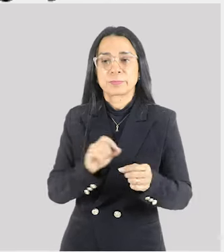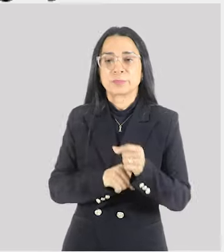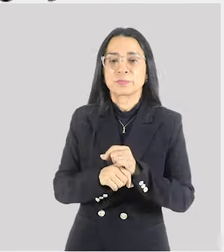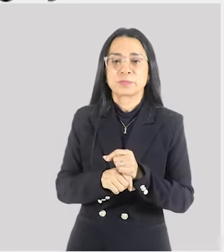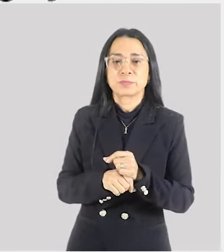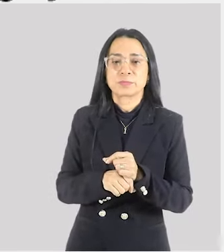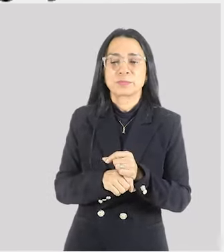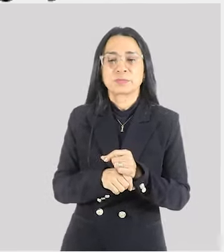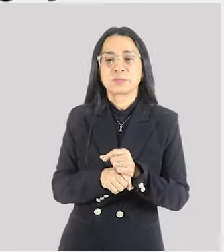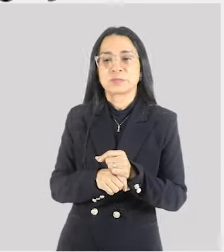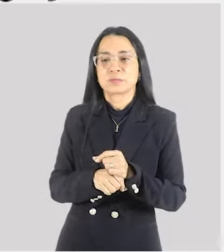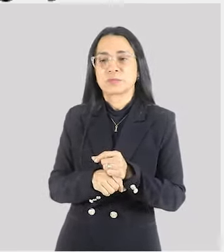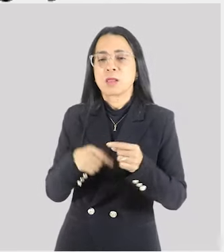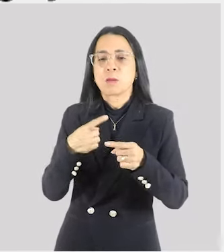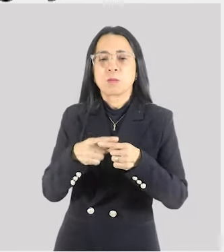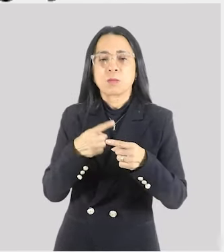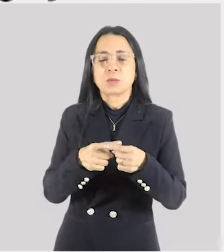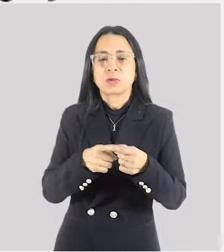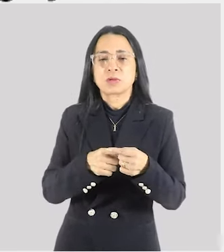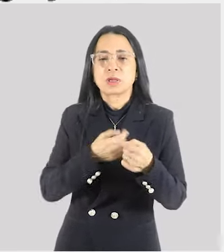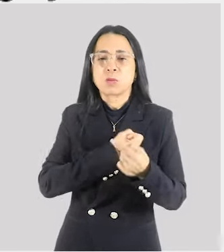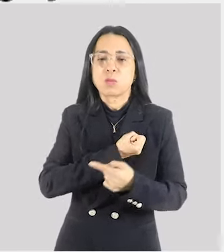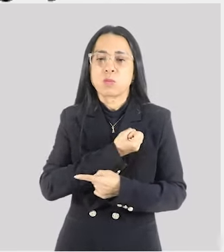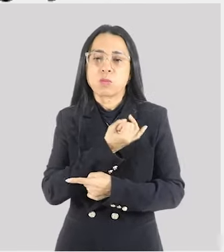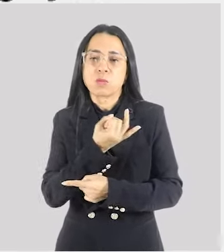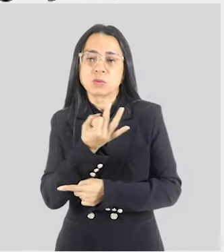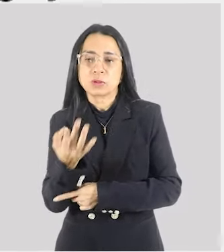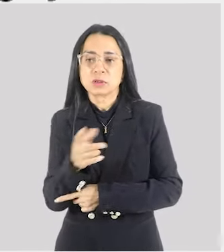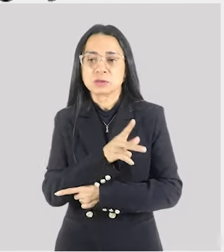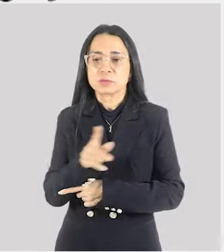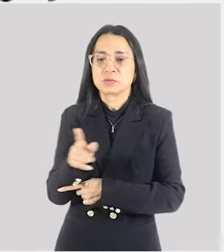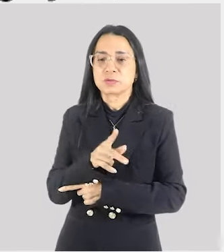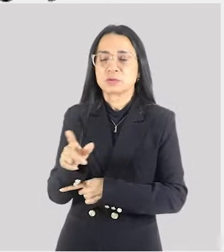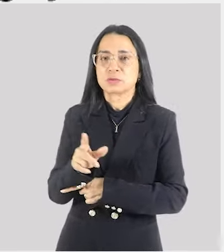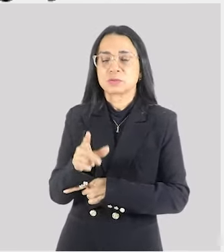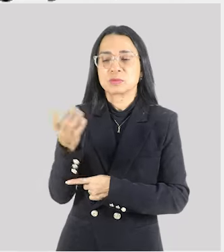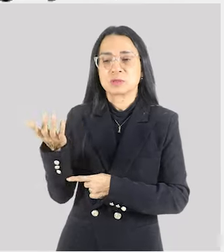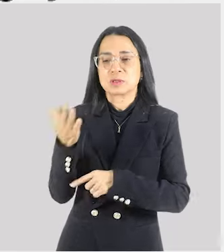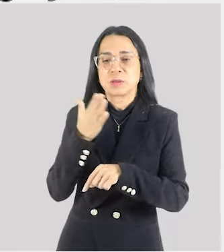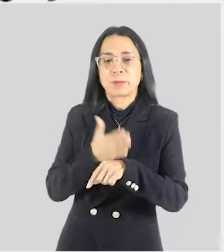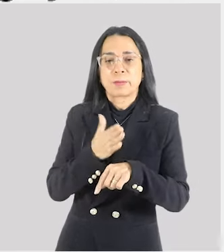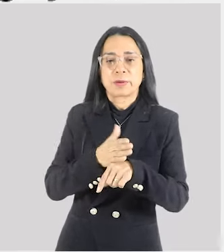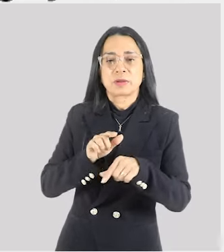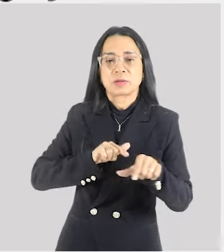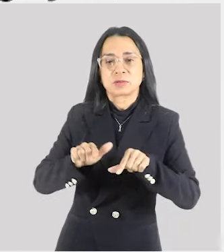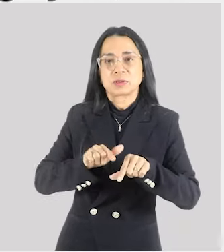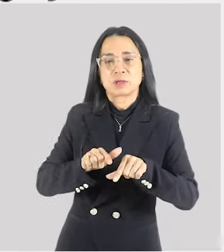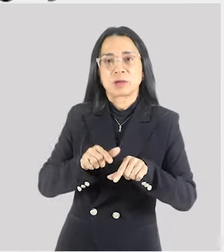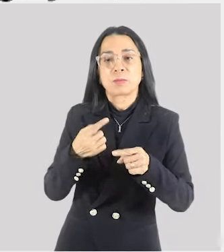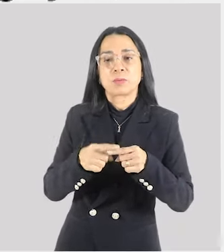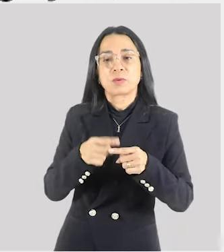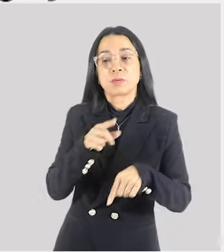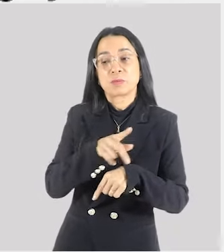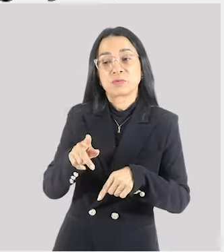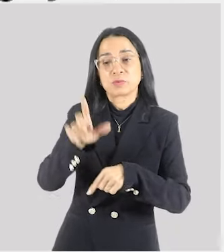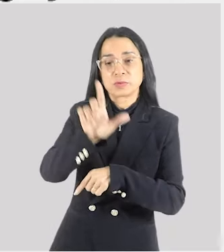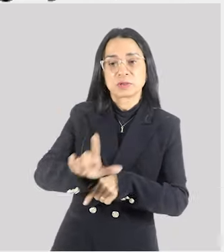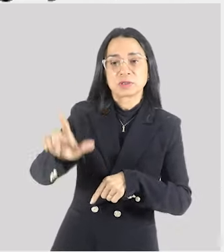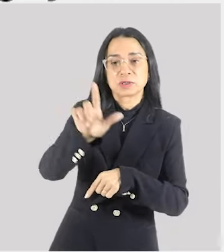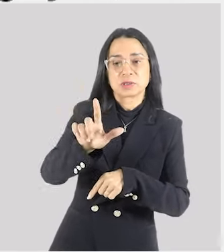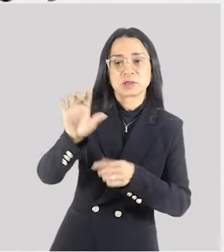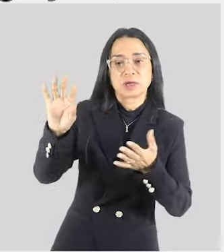decorrência do grande número de professores do quadro Permanente em gozo ou seja em exercício de licença a